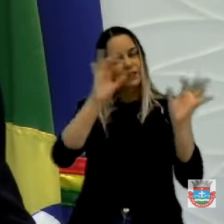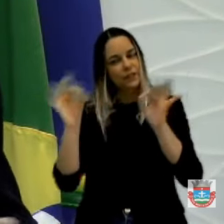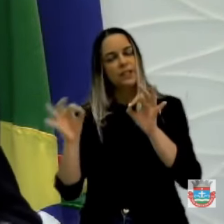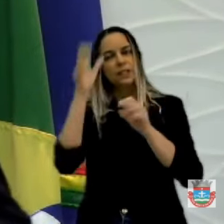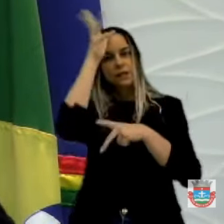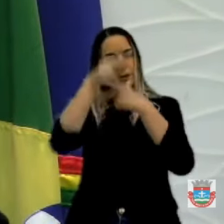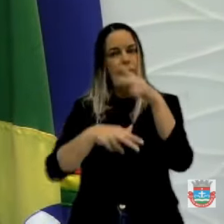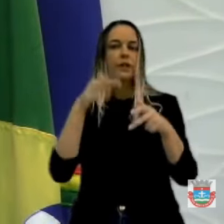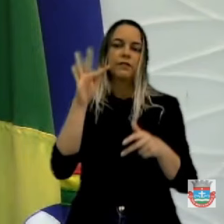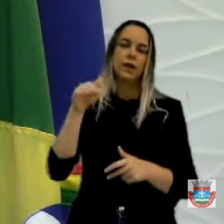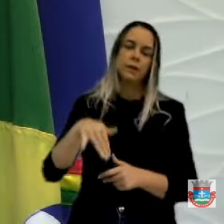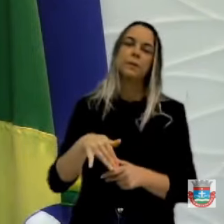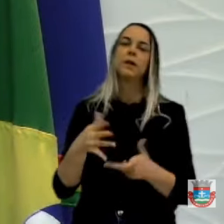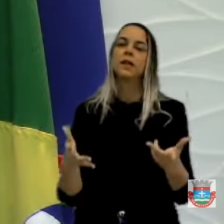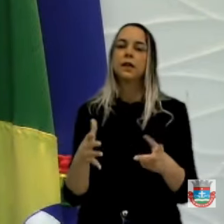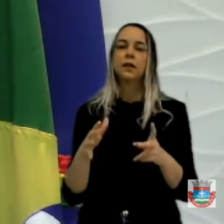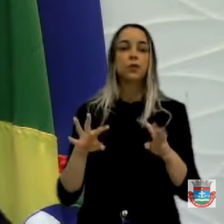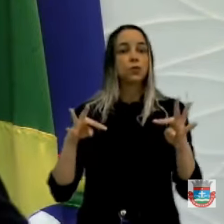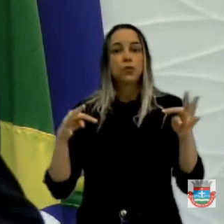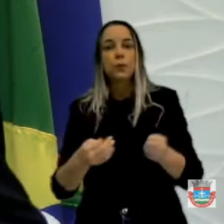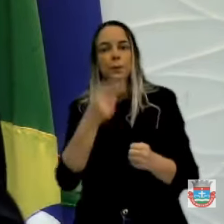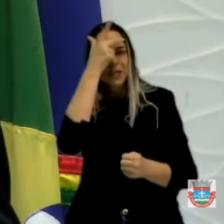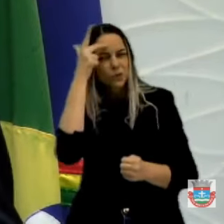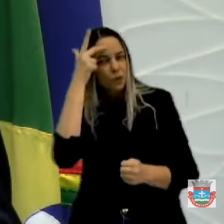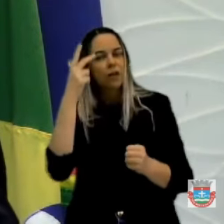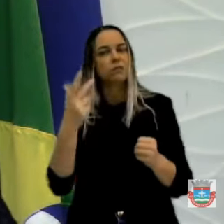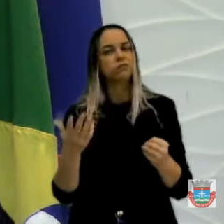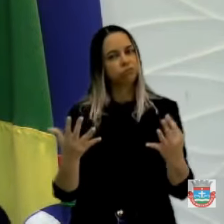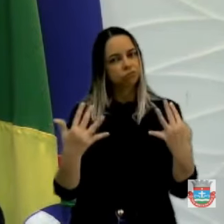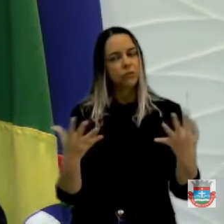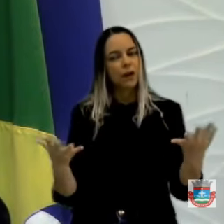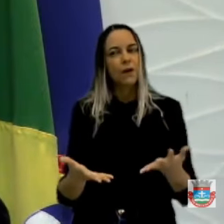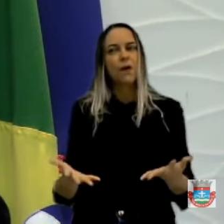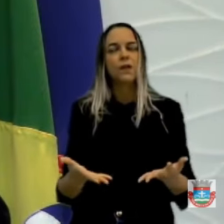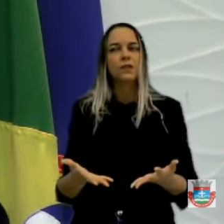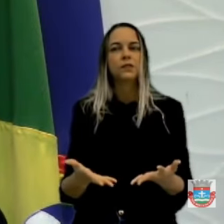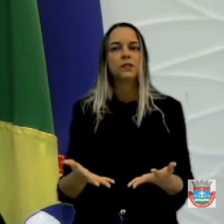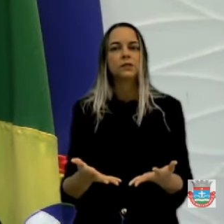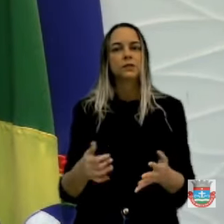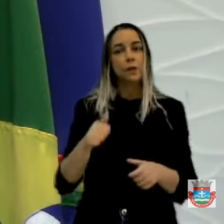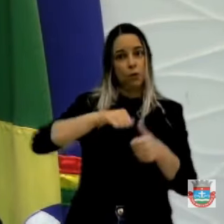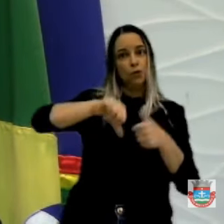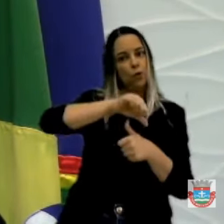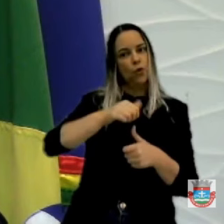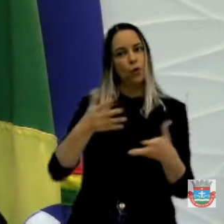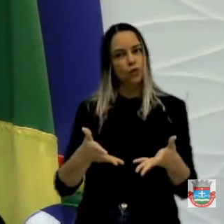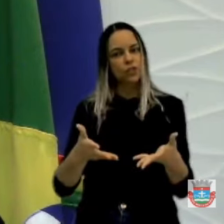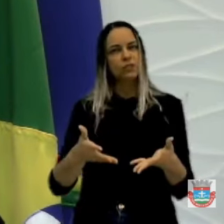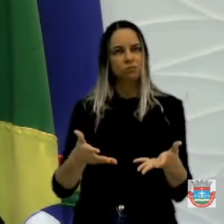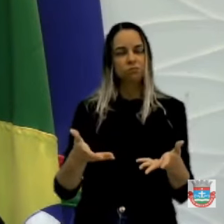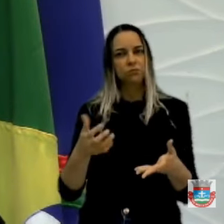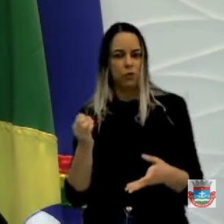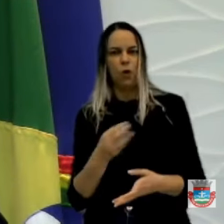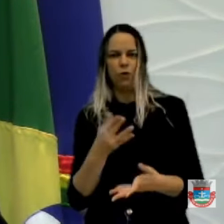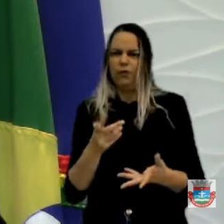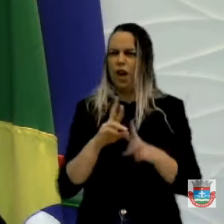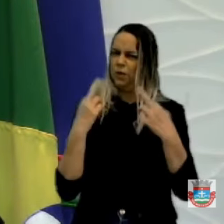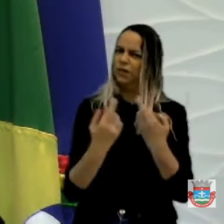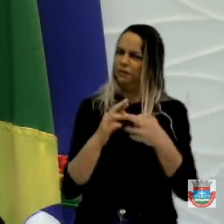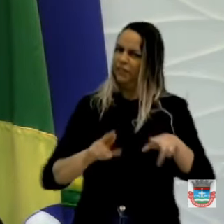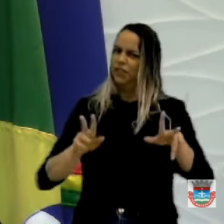os acompanhantes, né, dessa reunião mudada, né, que é hoje é novidade essa reunião nessa segunda-feira,